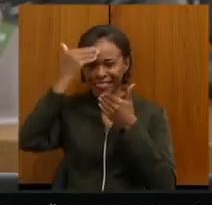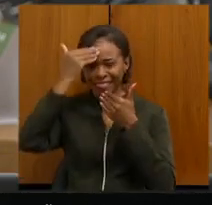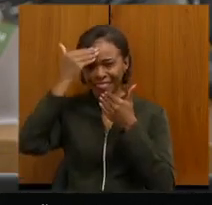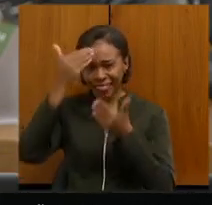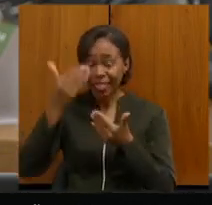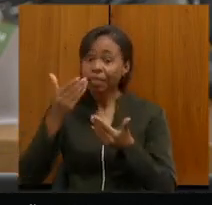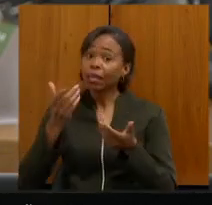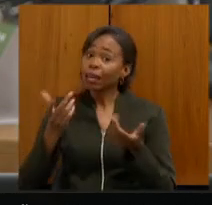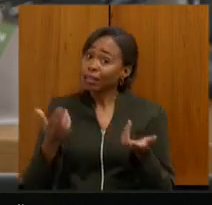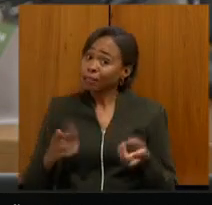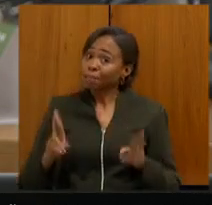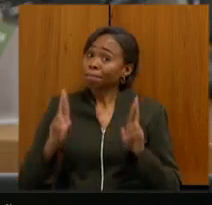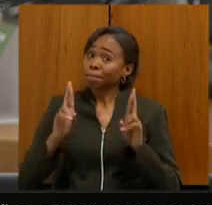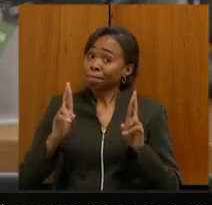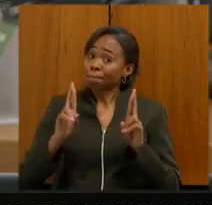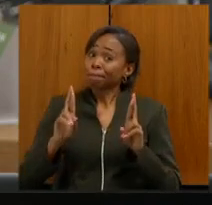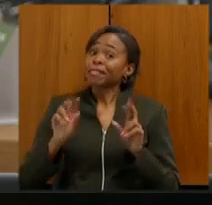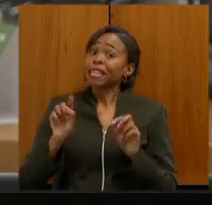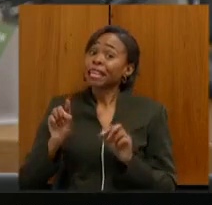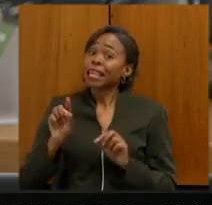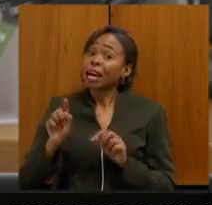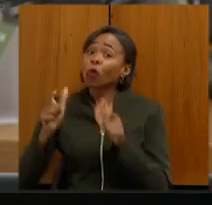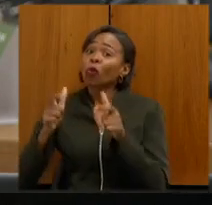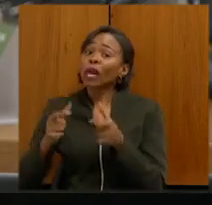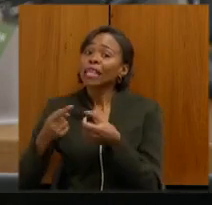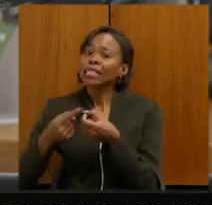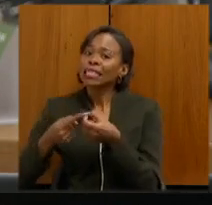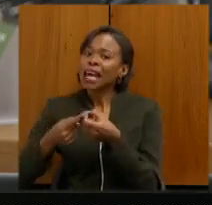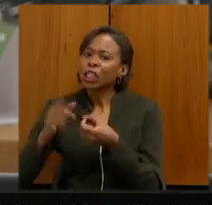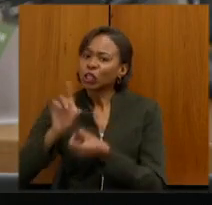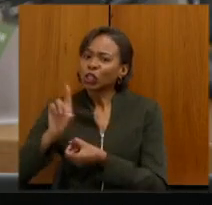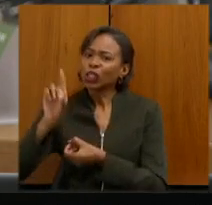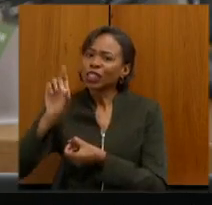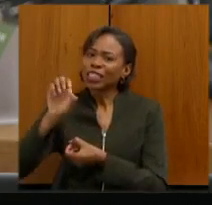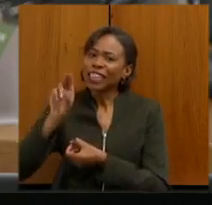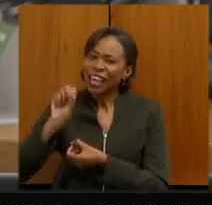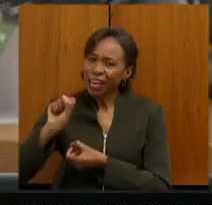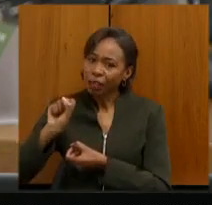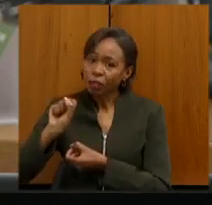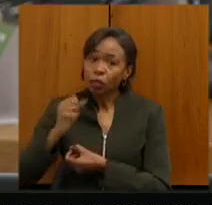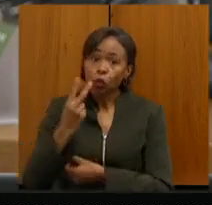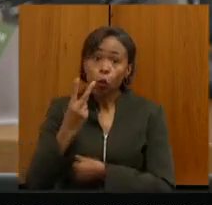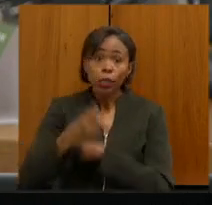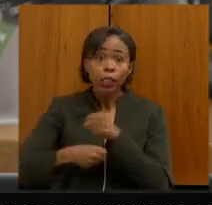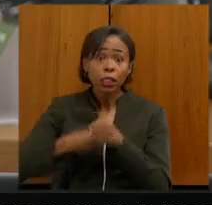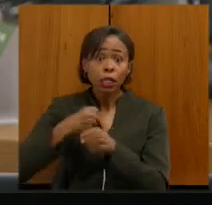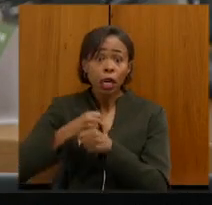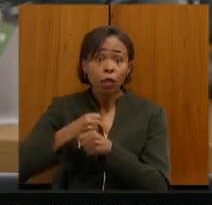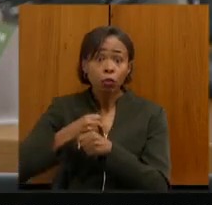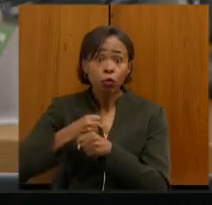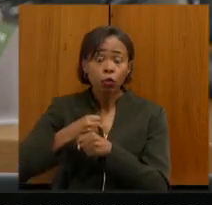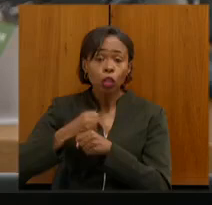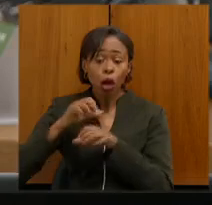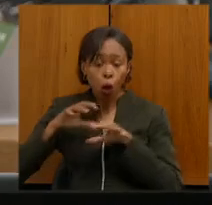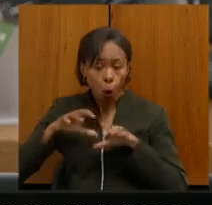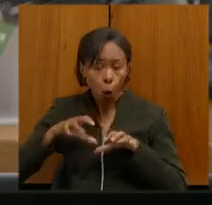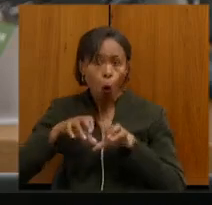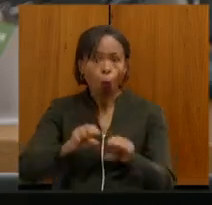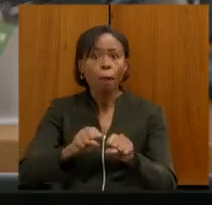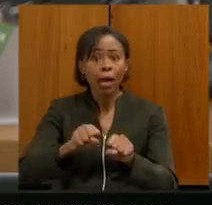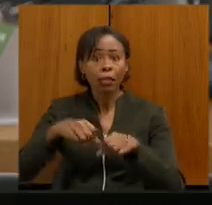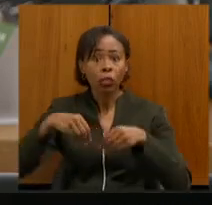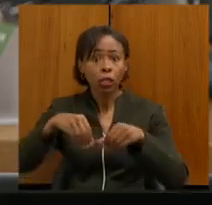e que tenhamos aí Cidade de Deus gente dois anos de processo de ocupação mais mais